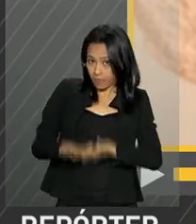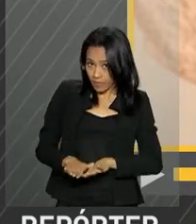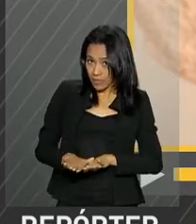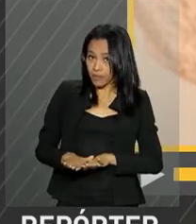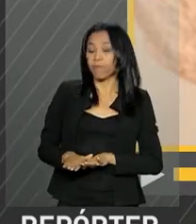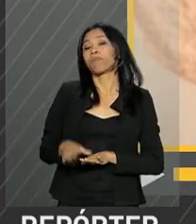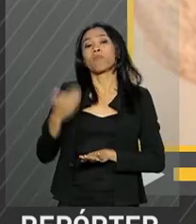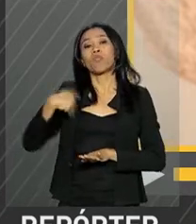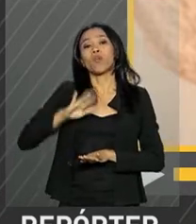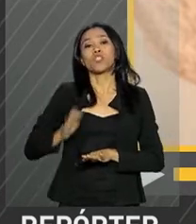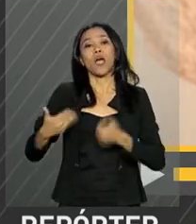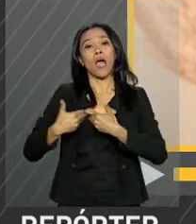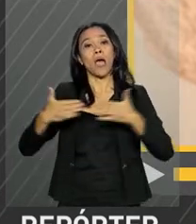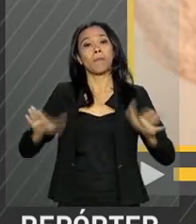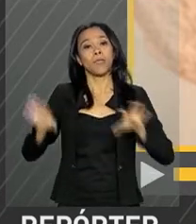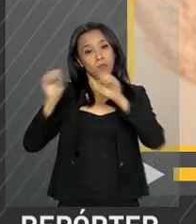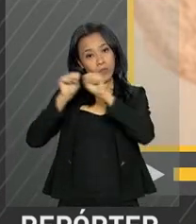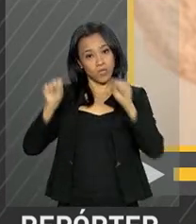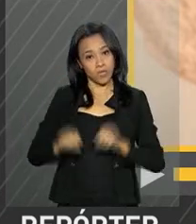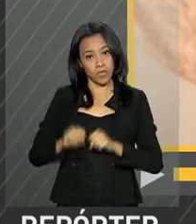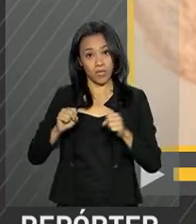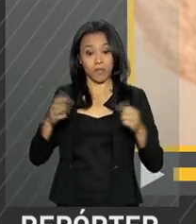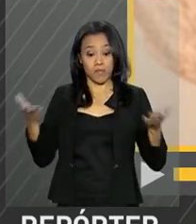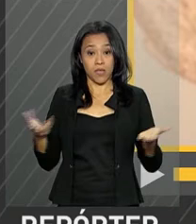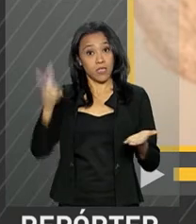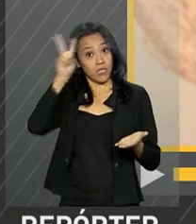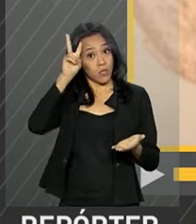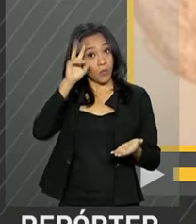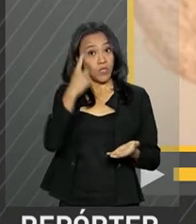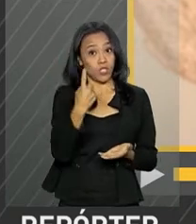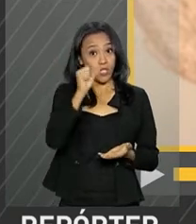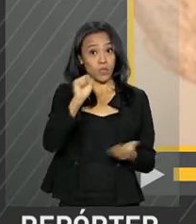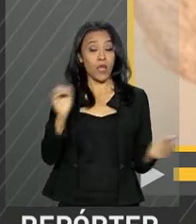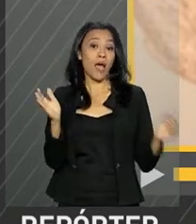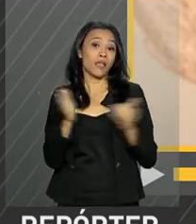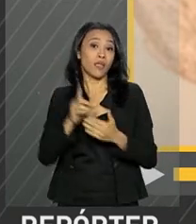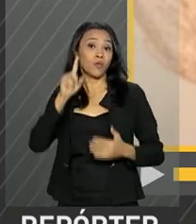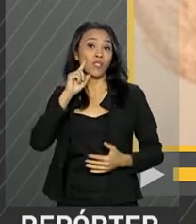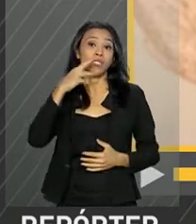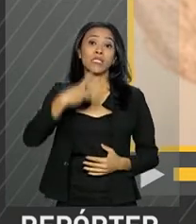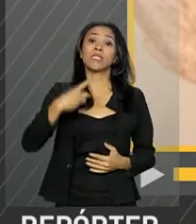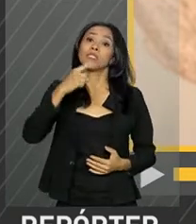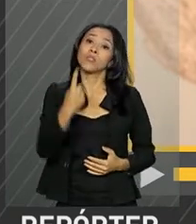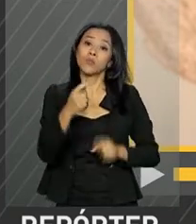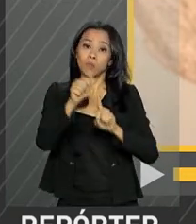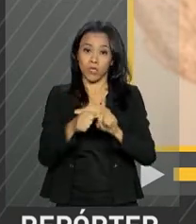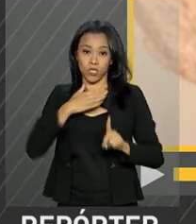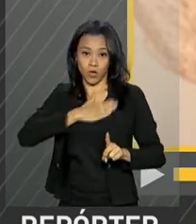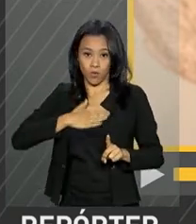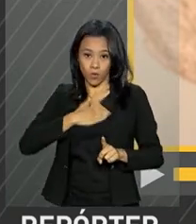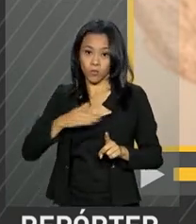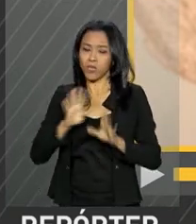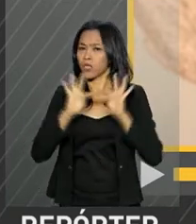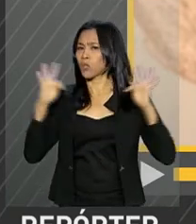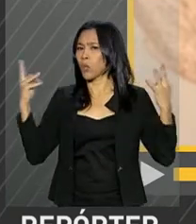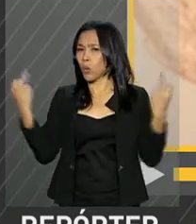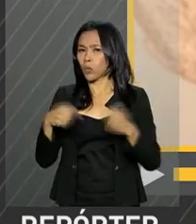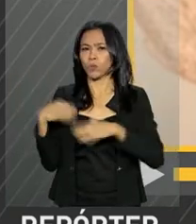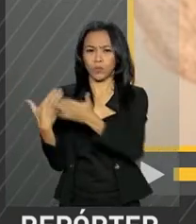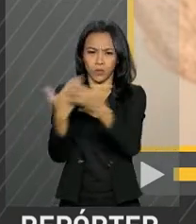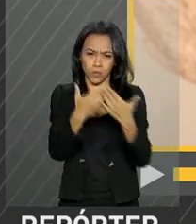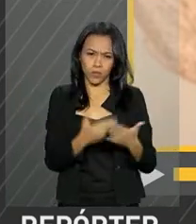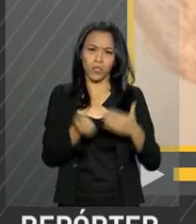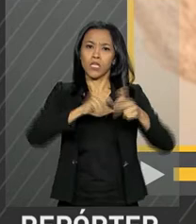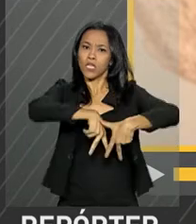abrindo o sistema nesta segunda-feira, dia 18, até o dia 31 de agosto, para que todos os estudantes quilombolas e